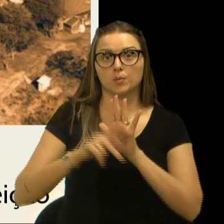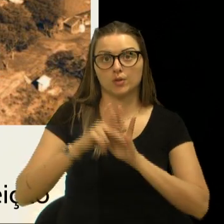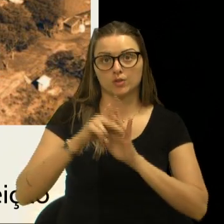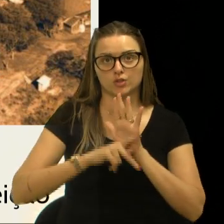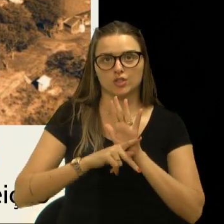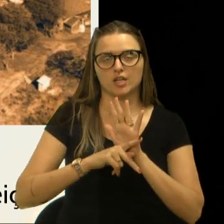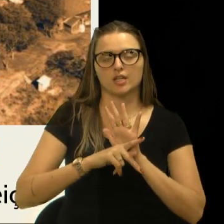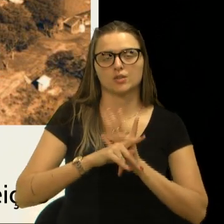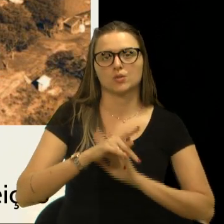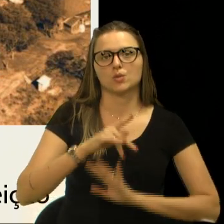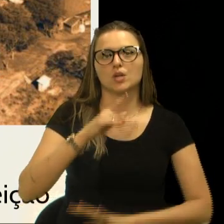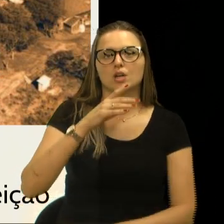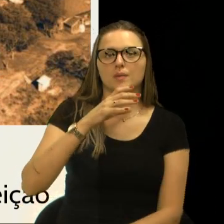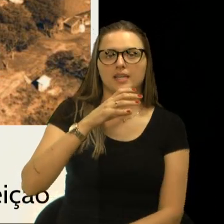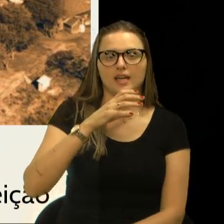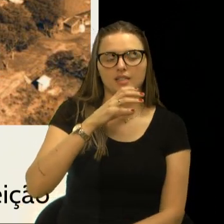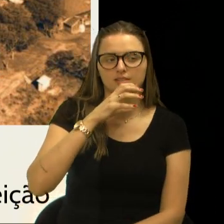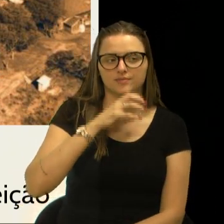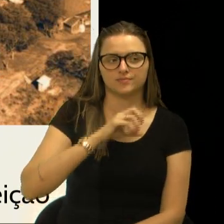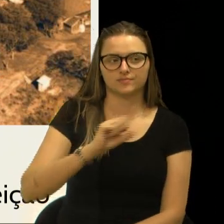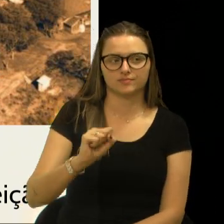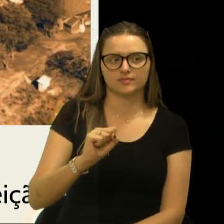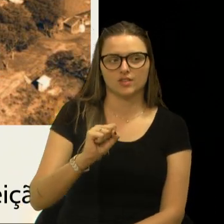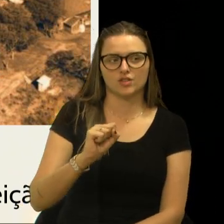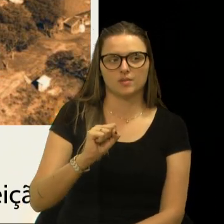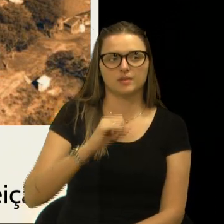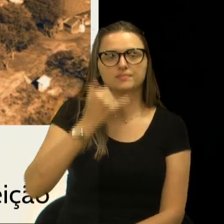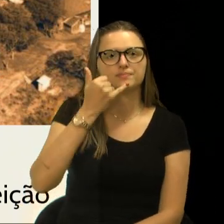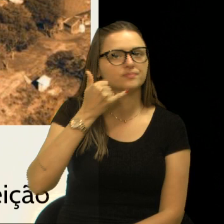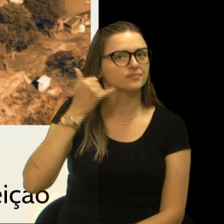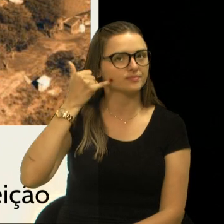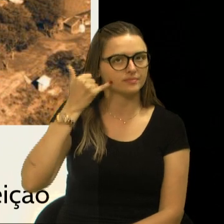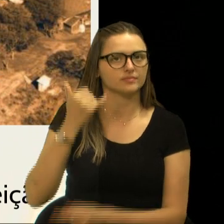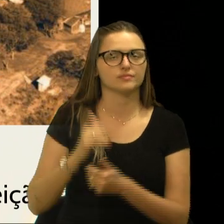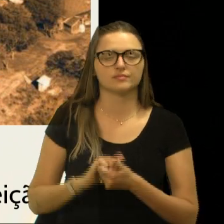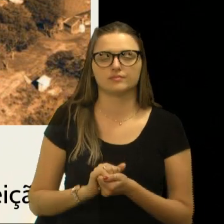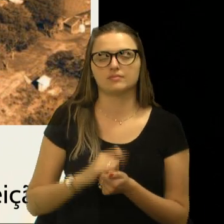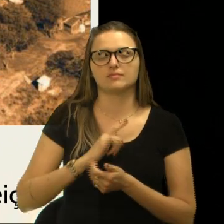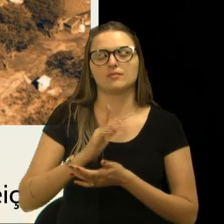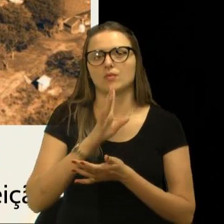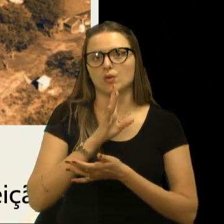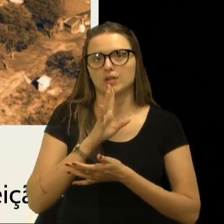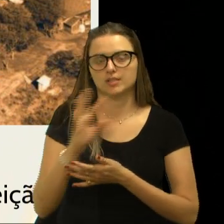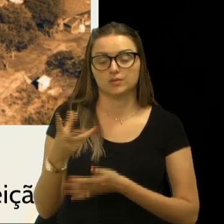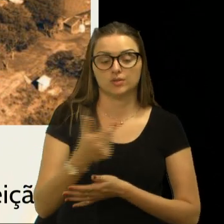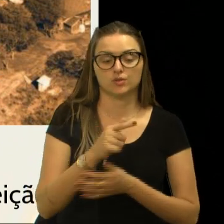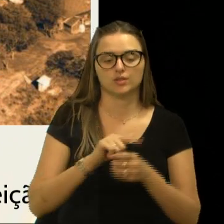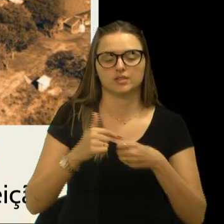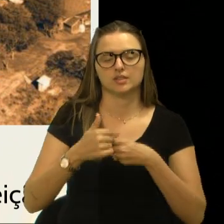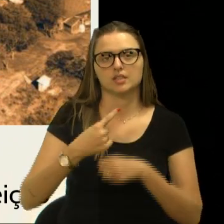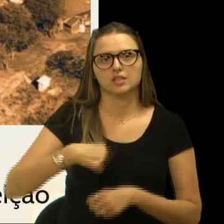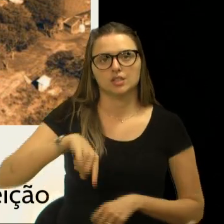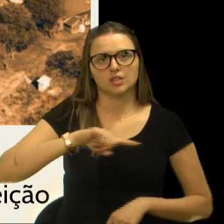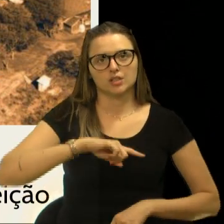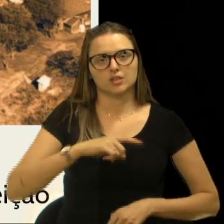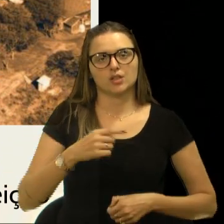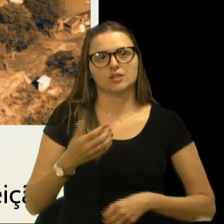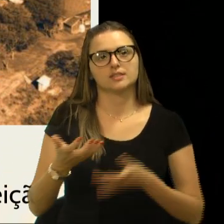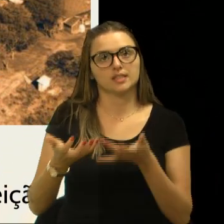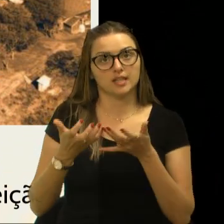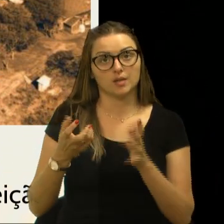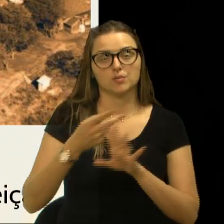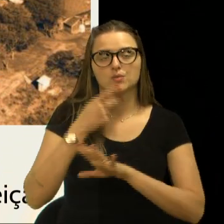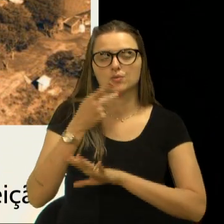Frei Jaime Bétega, conhecido demais aqui da cidade. Então, nós queremos dizer